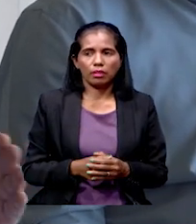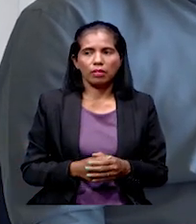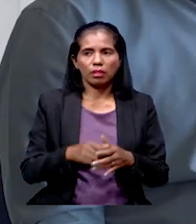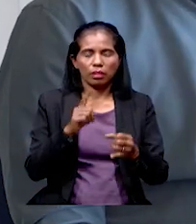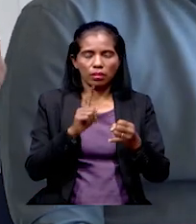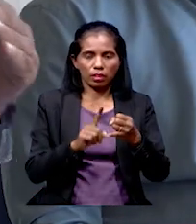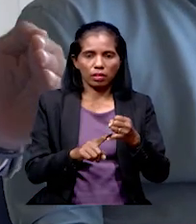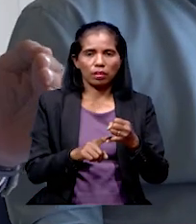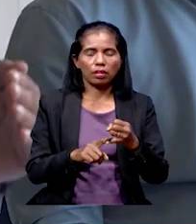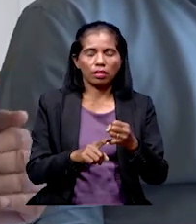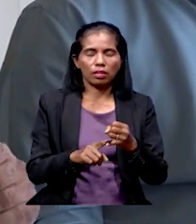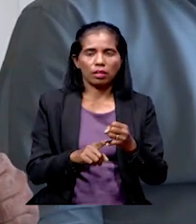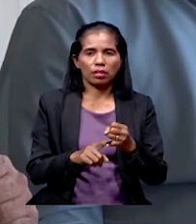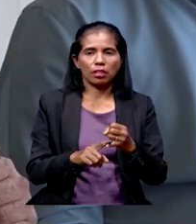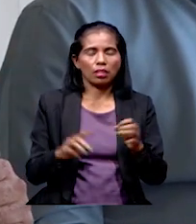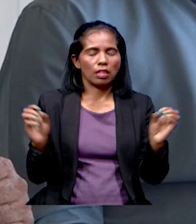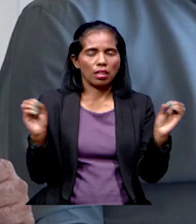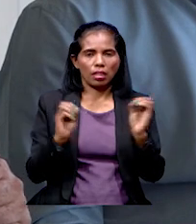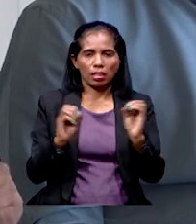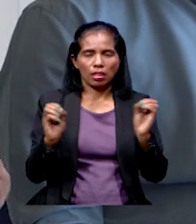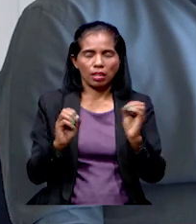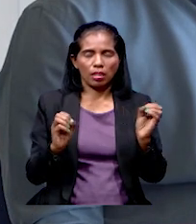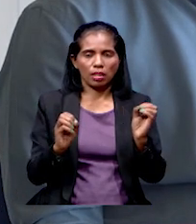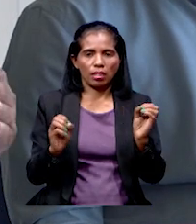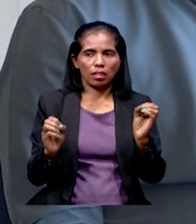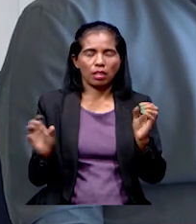impossível que la liuba